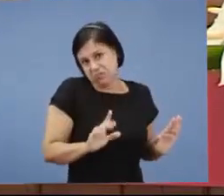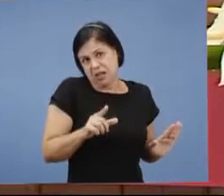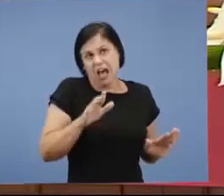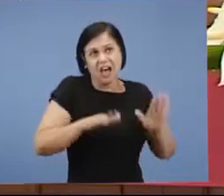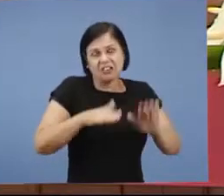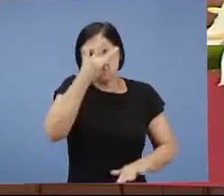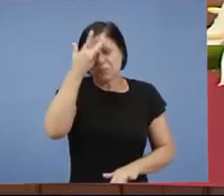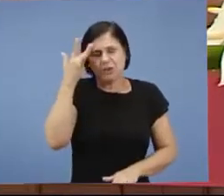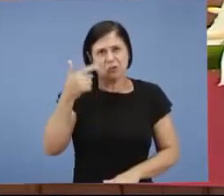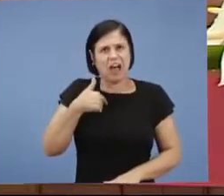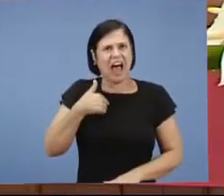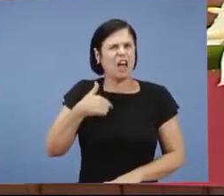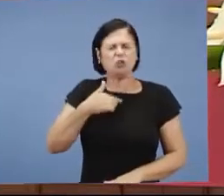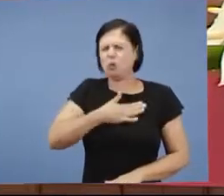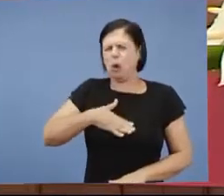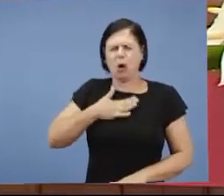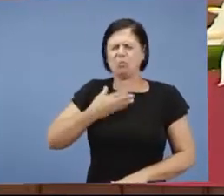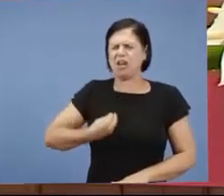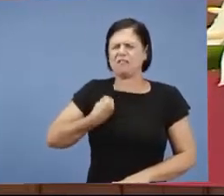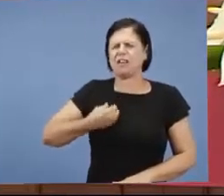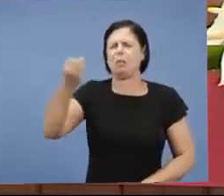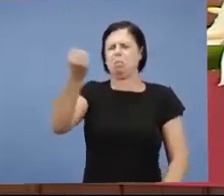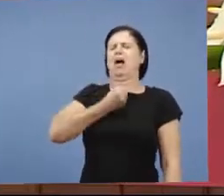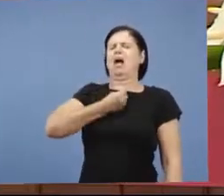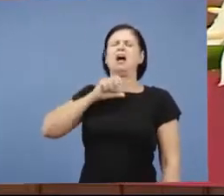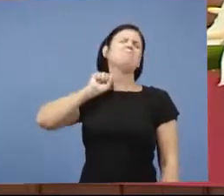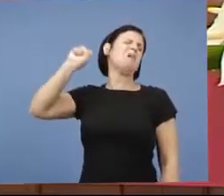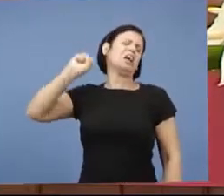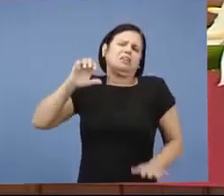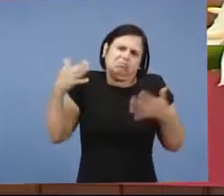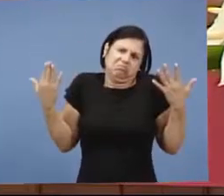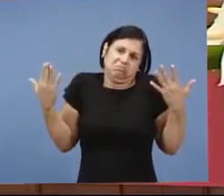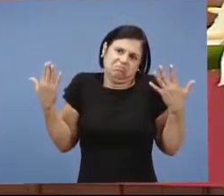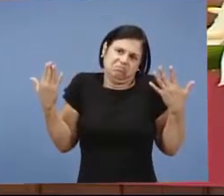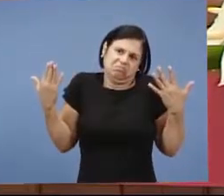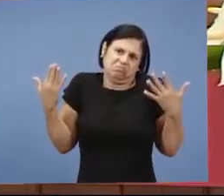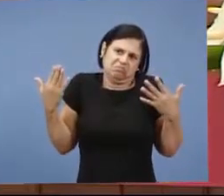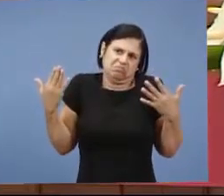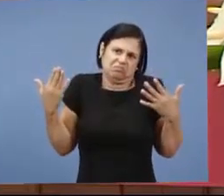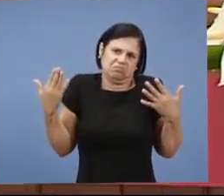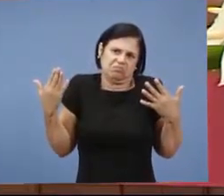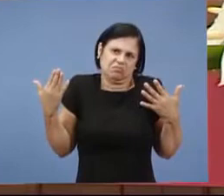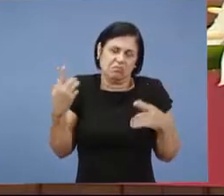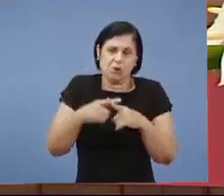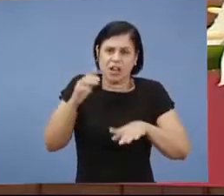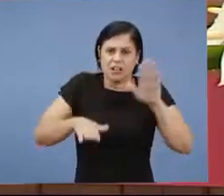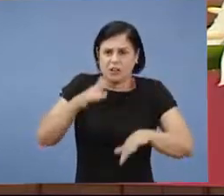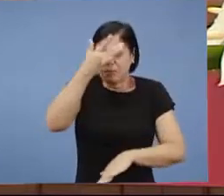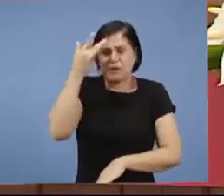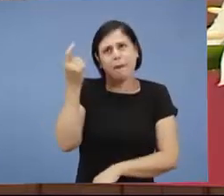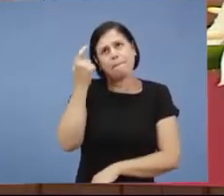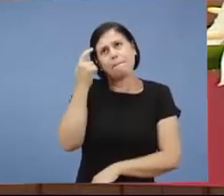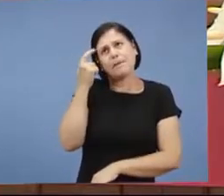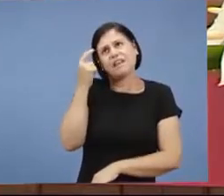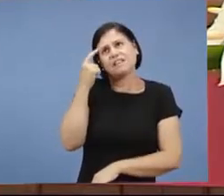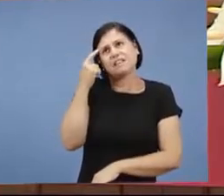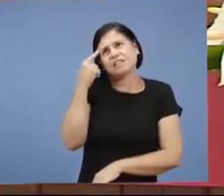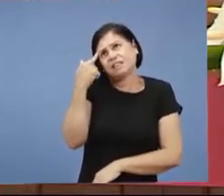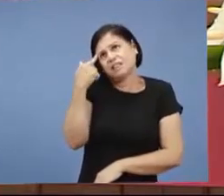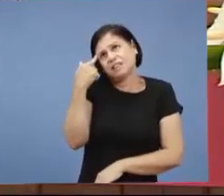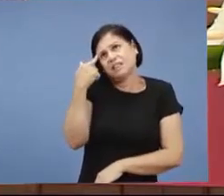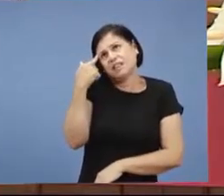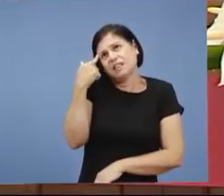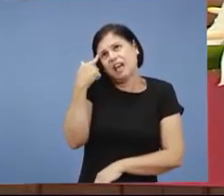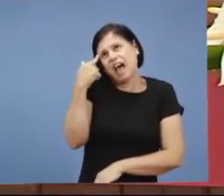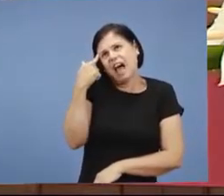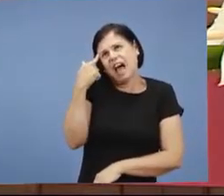erro. Uma loucura, mas faz. Então as pessoas pensam que aquilo que está na cabeça deles é aquilo que a